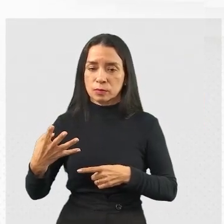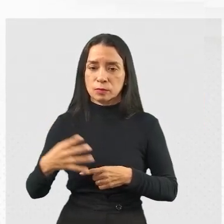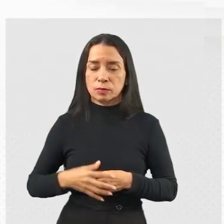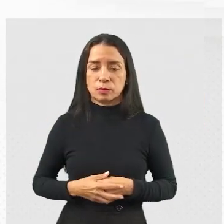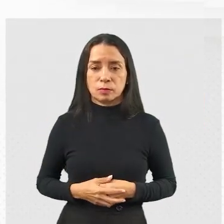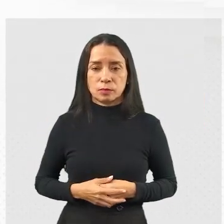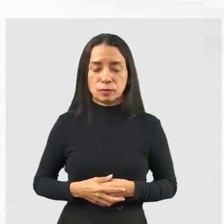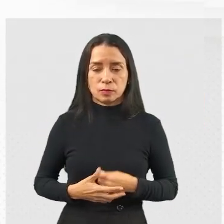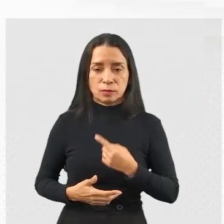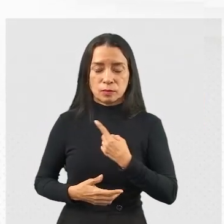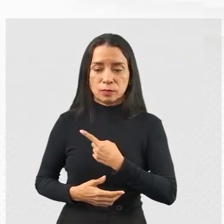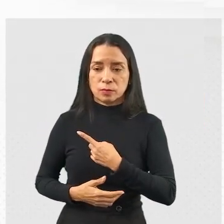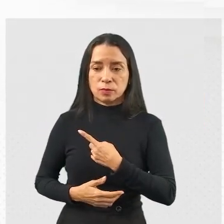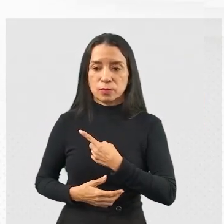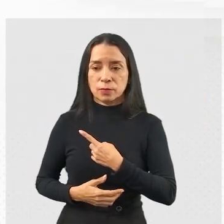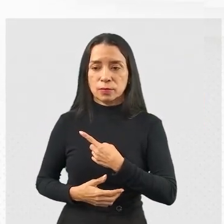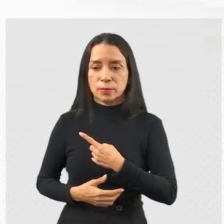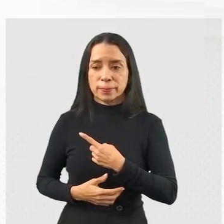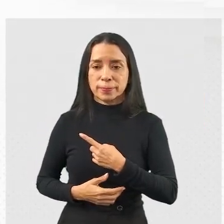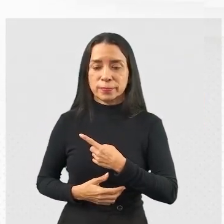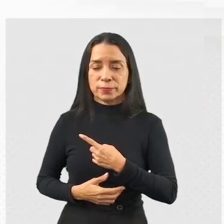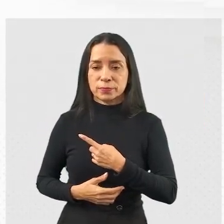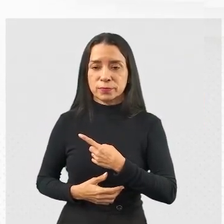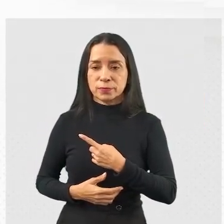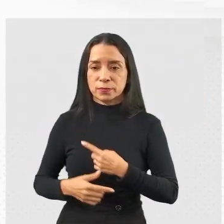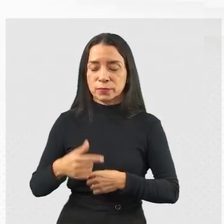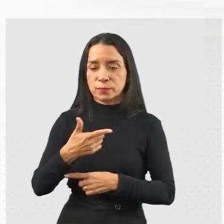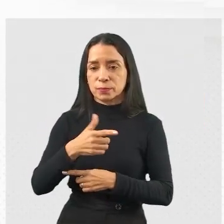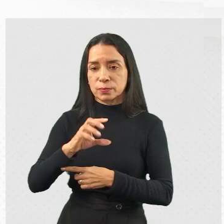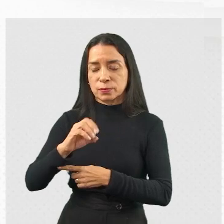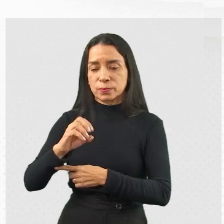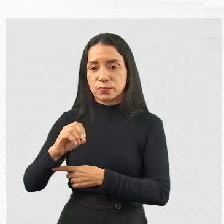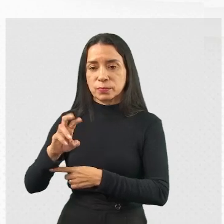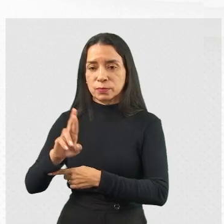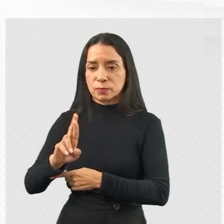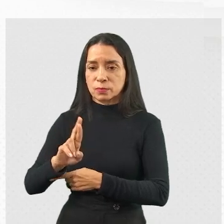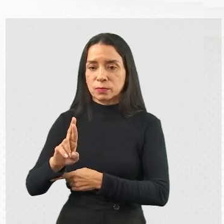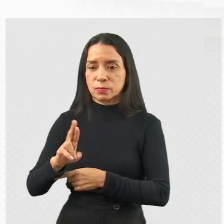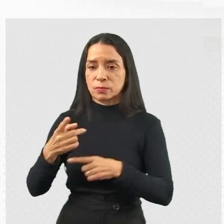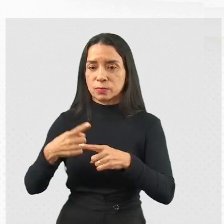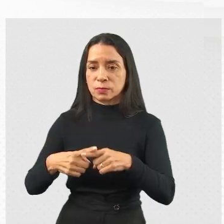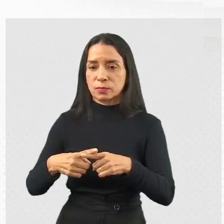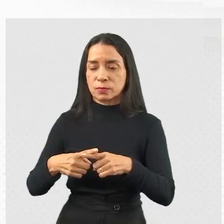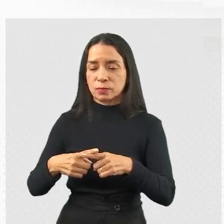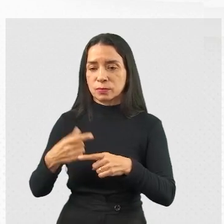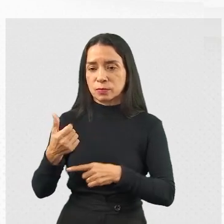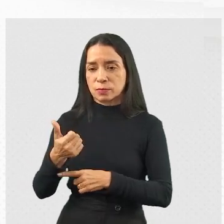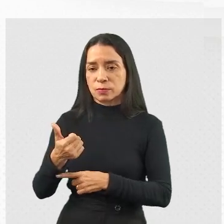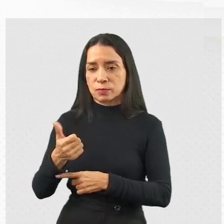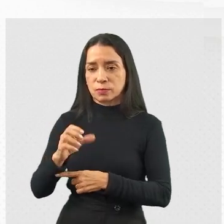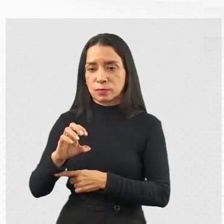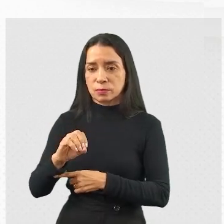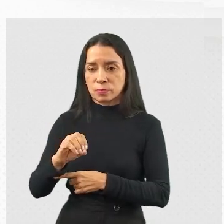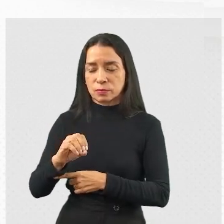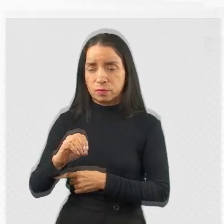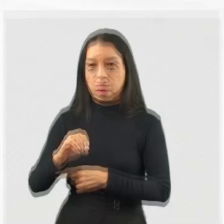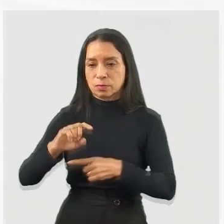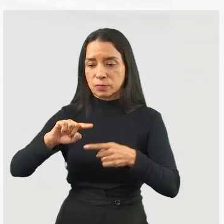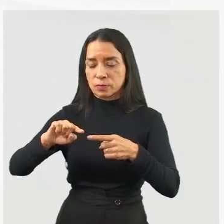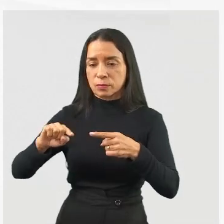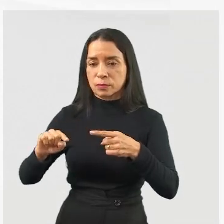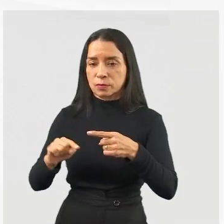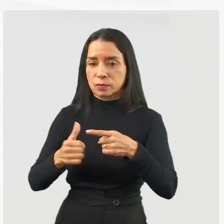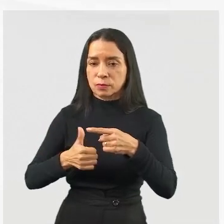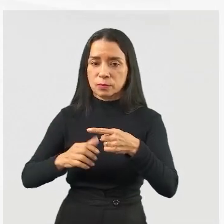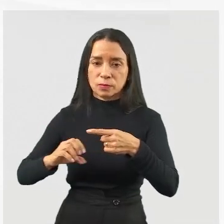10% de 200 reais. 200 reais, que vai multiplicar 10 sobre